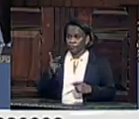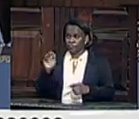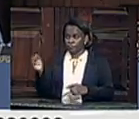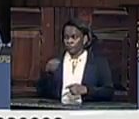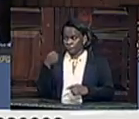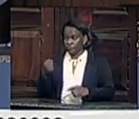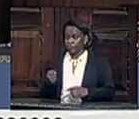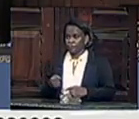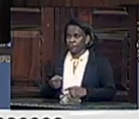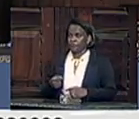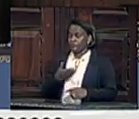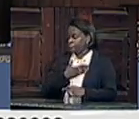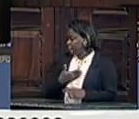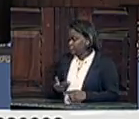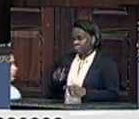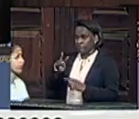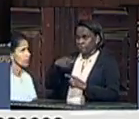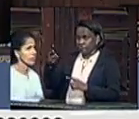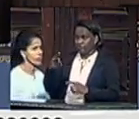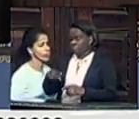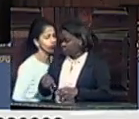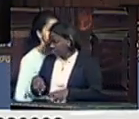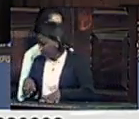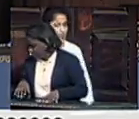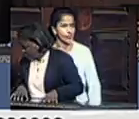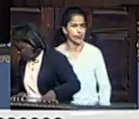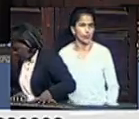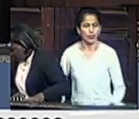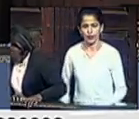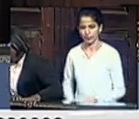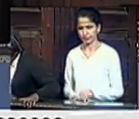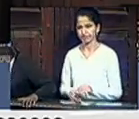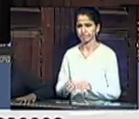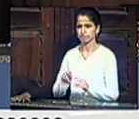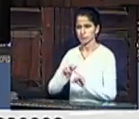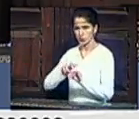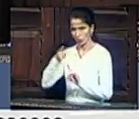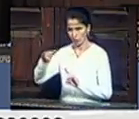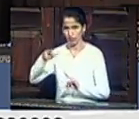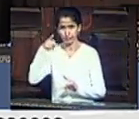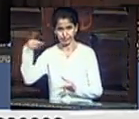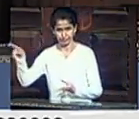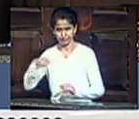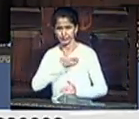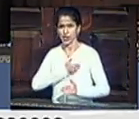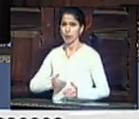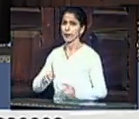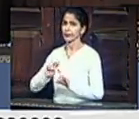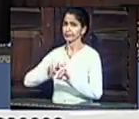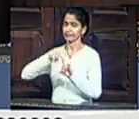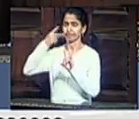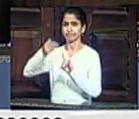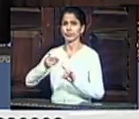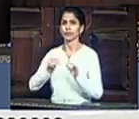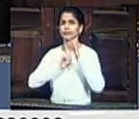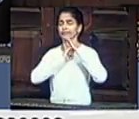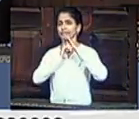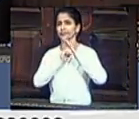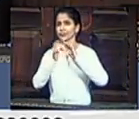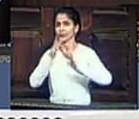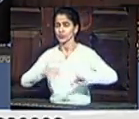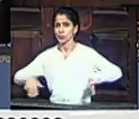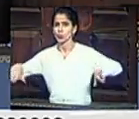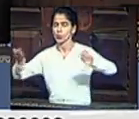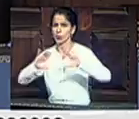O governo aumenta a taxação sobre todas as empresas produtoras desses